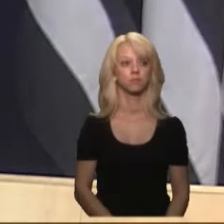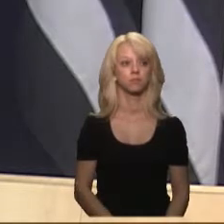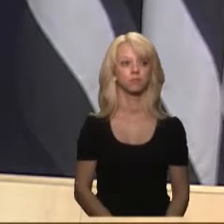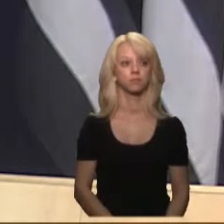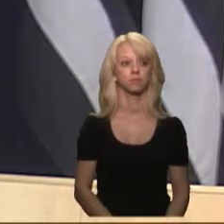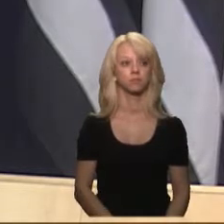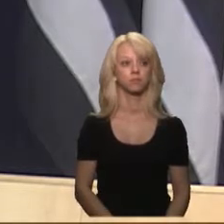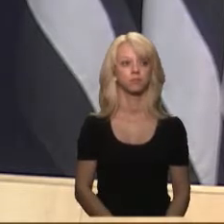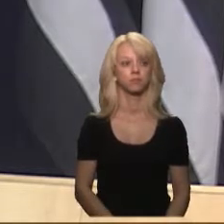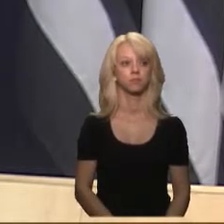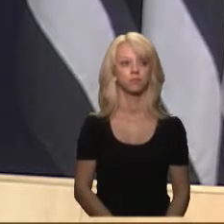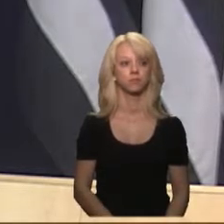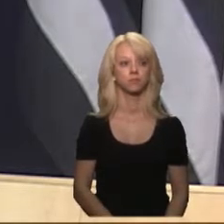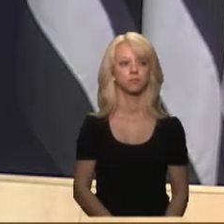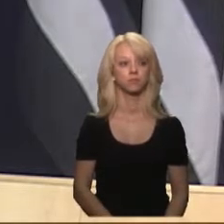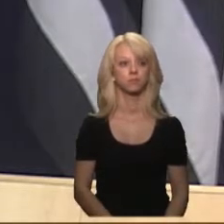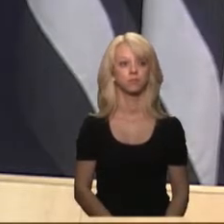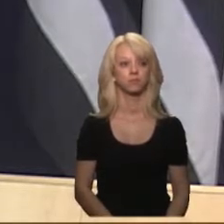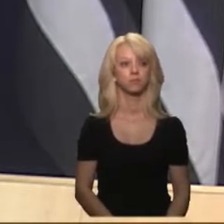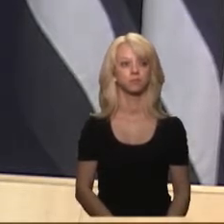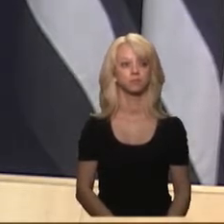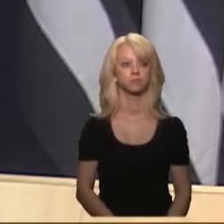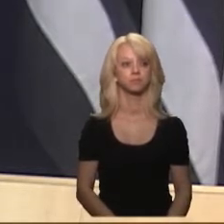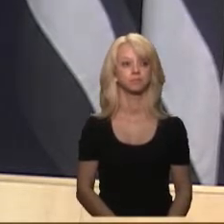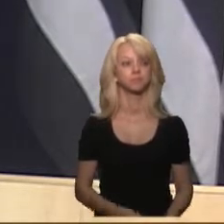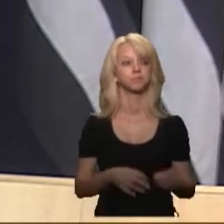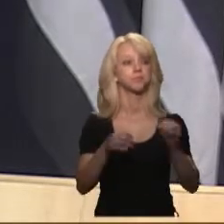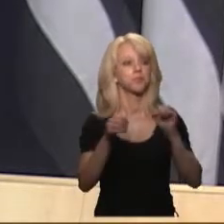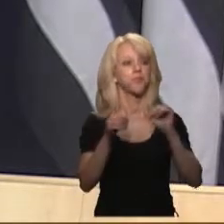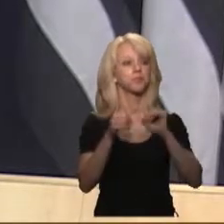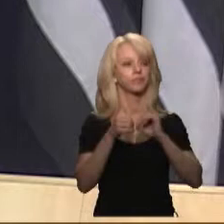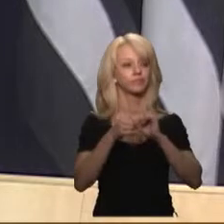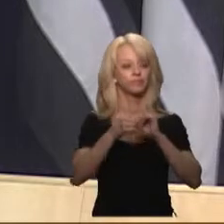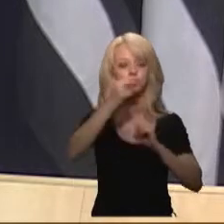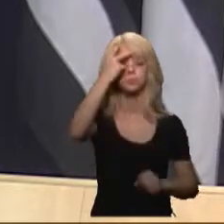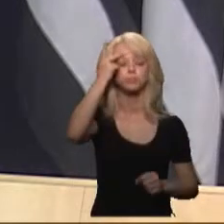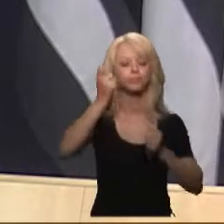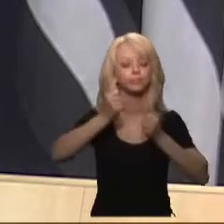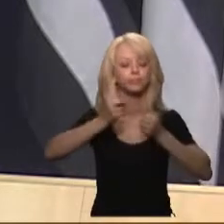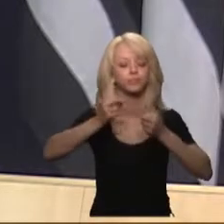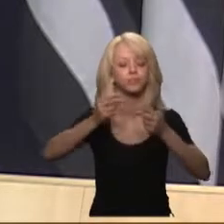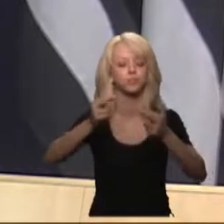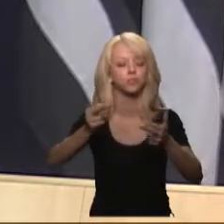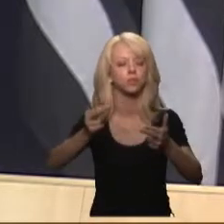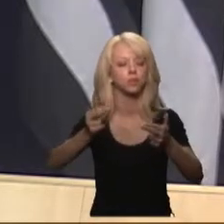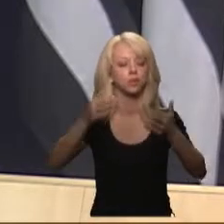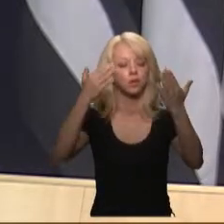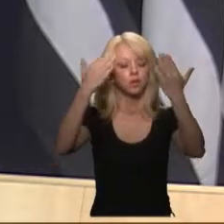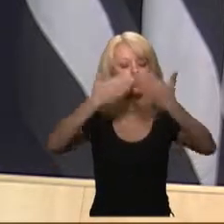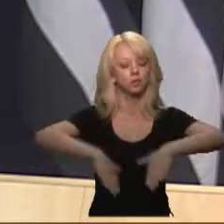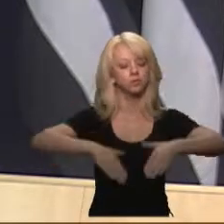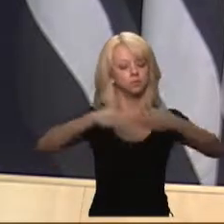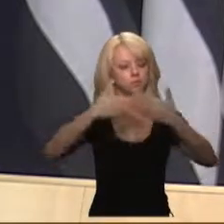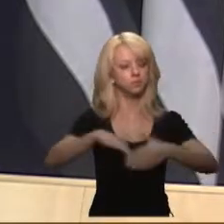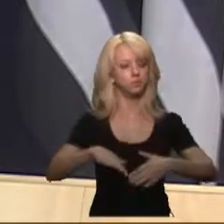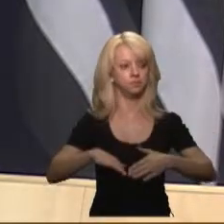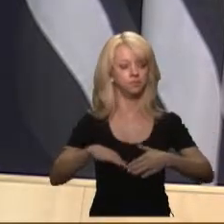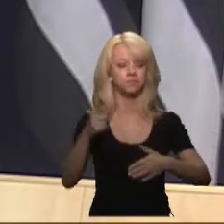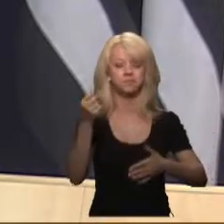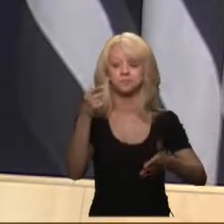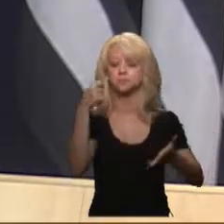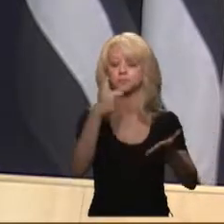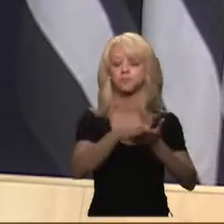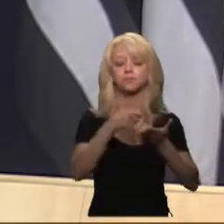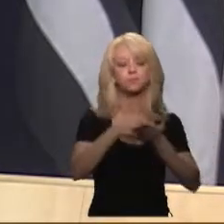quantas pessoas prestaram concurso na nossa cidade, pagaram o seu único recurso que tinha para fazer esse concurso, e